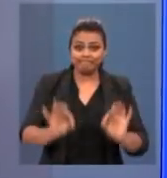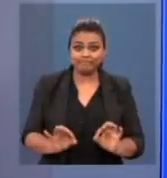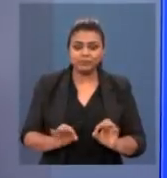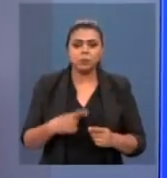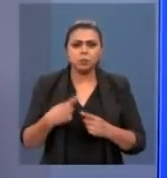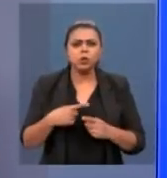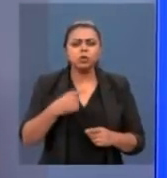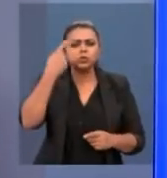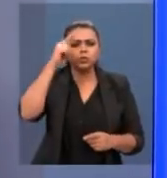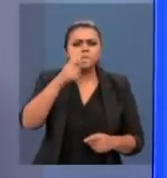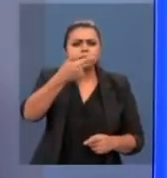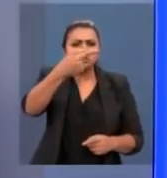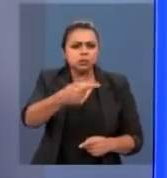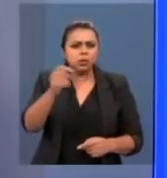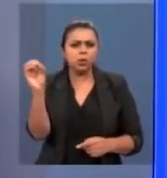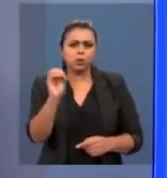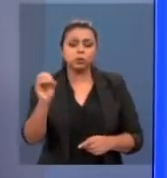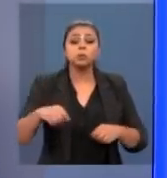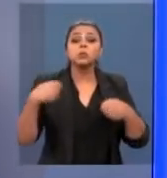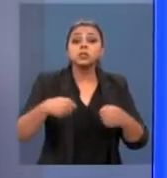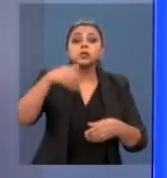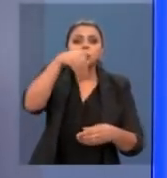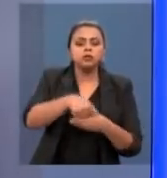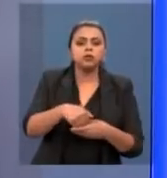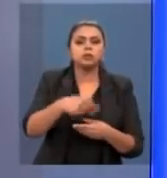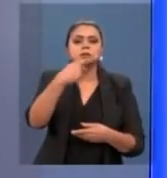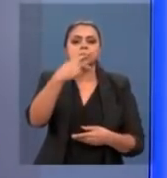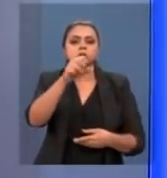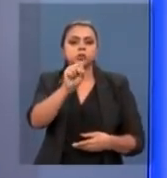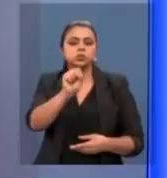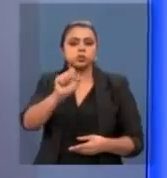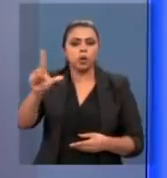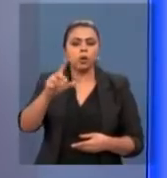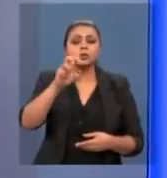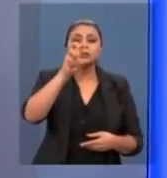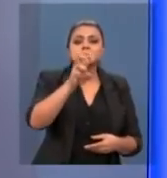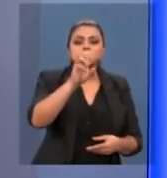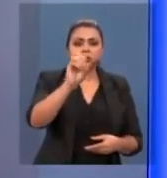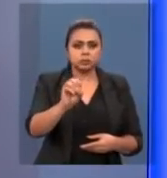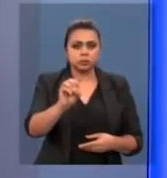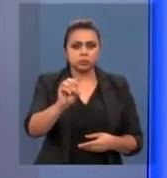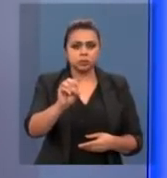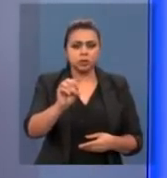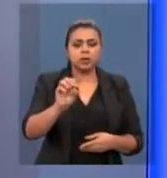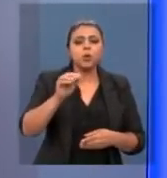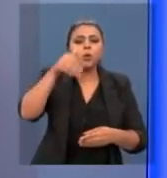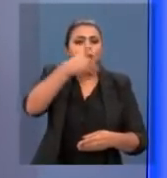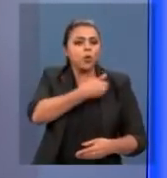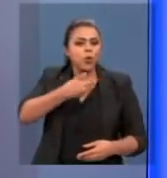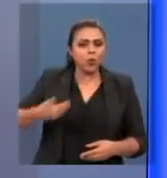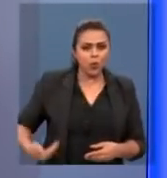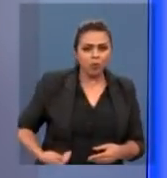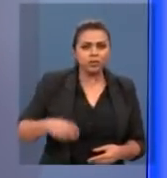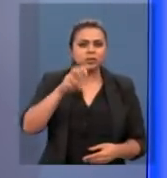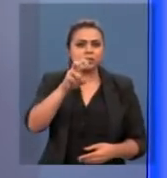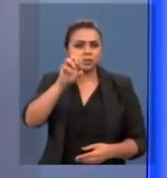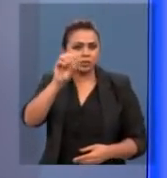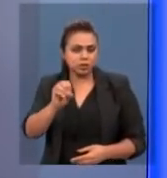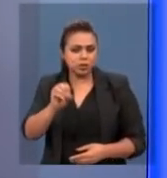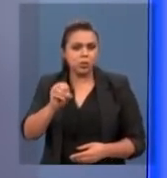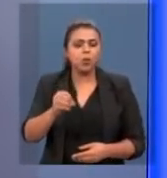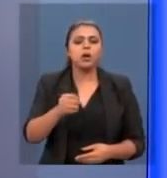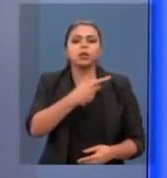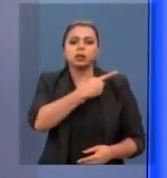7 de outubro é preciso votar no pessoal 50 pra governador 50 para